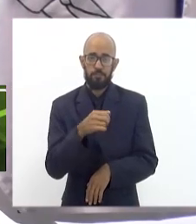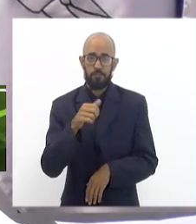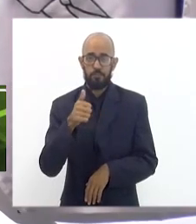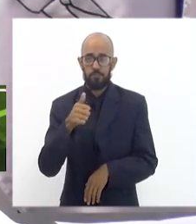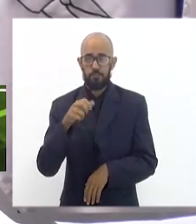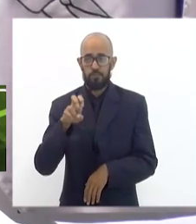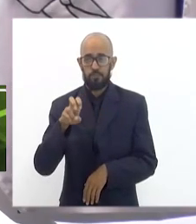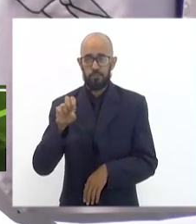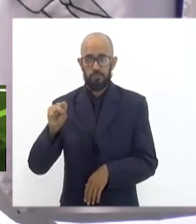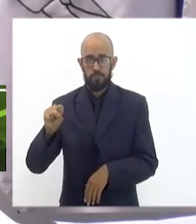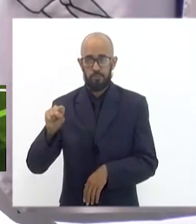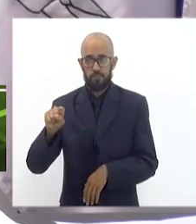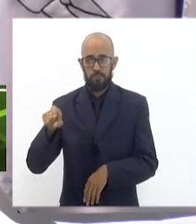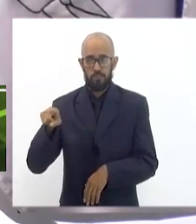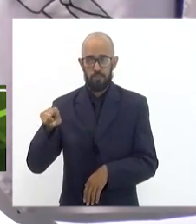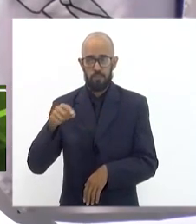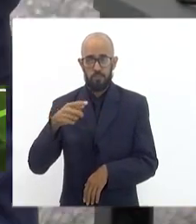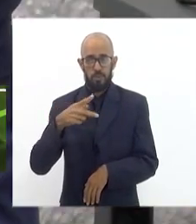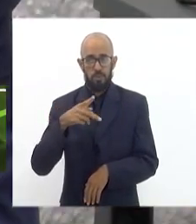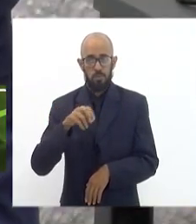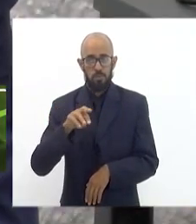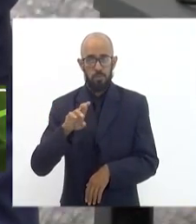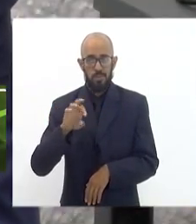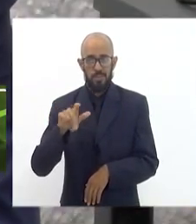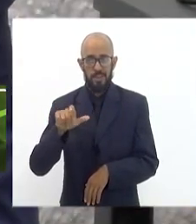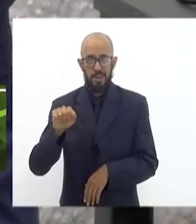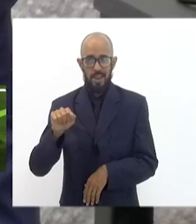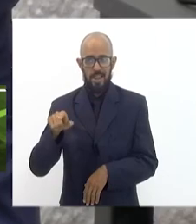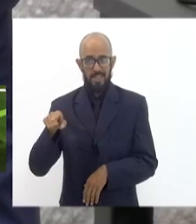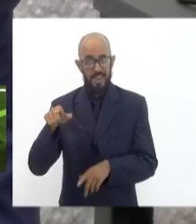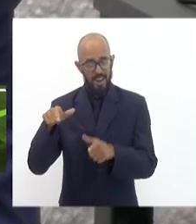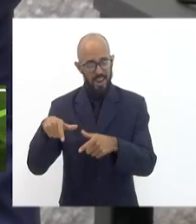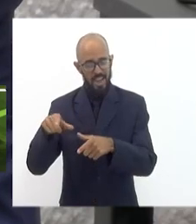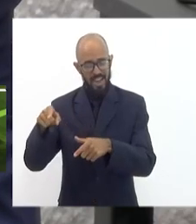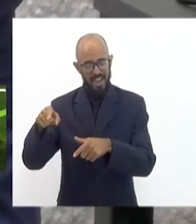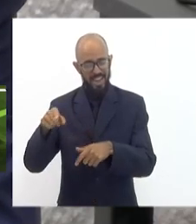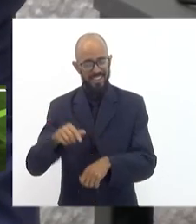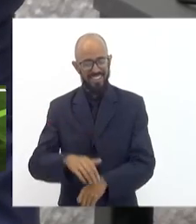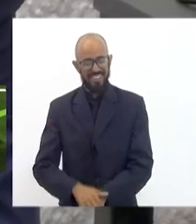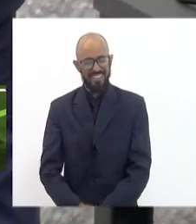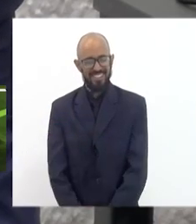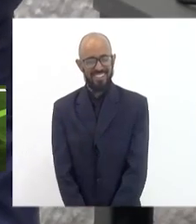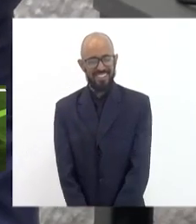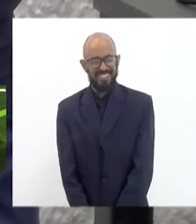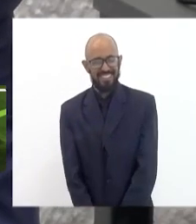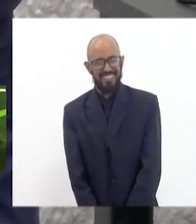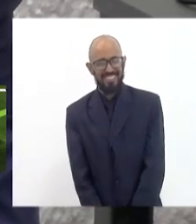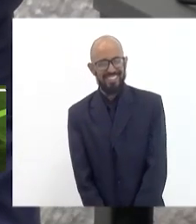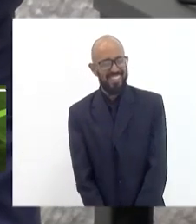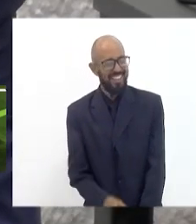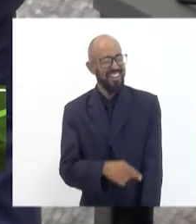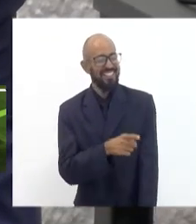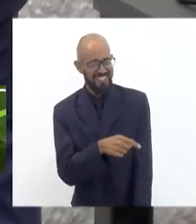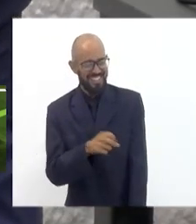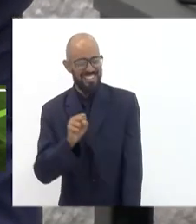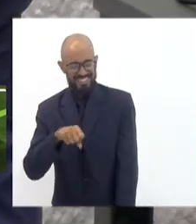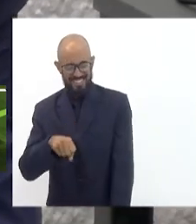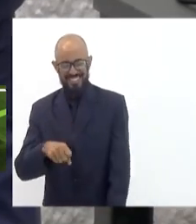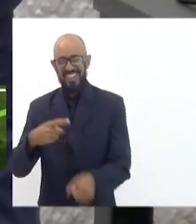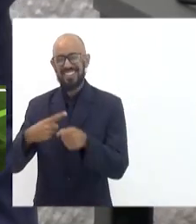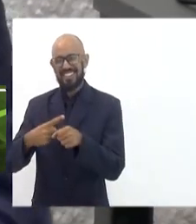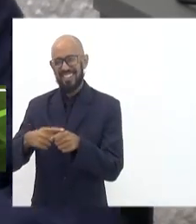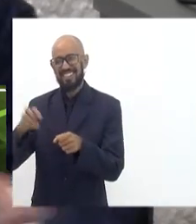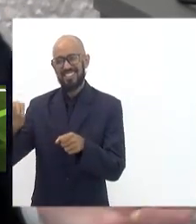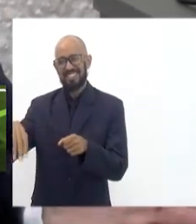Portela tá na 158 Não não pode até uma boa cachaça ela não Portela Tá mas a